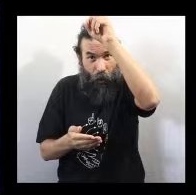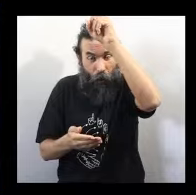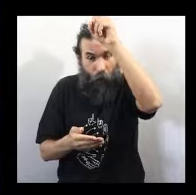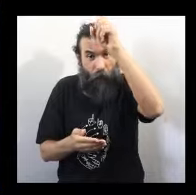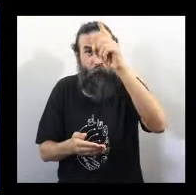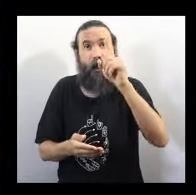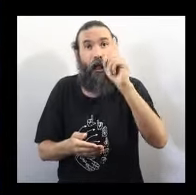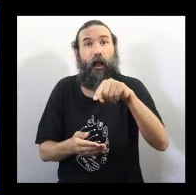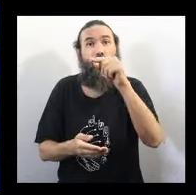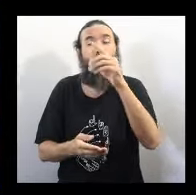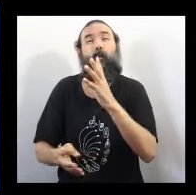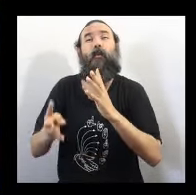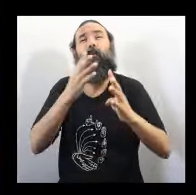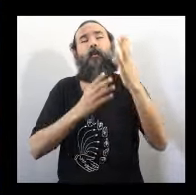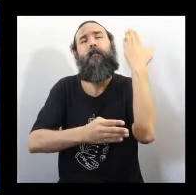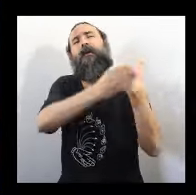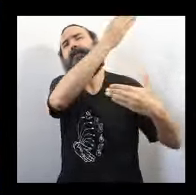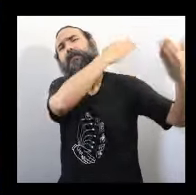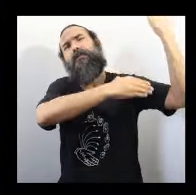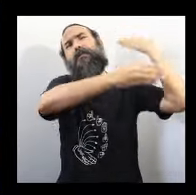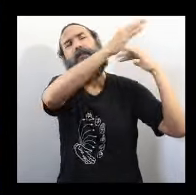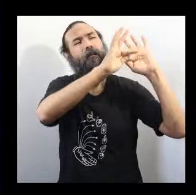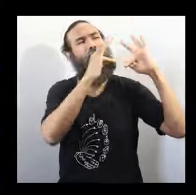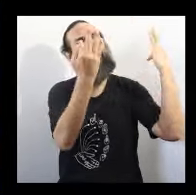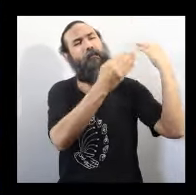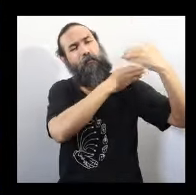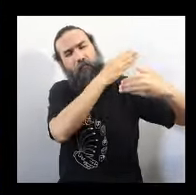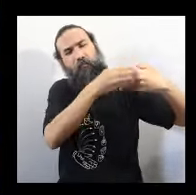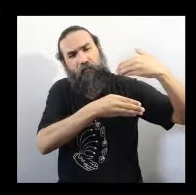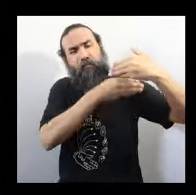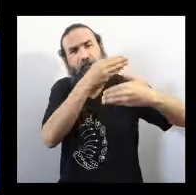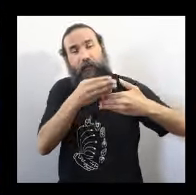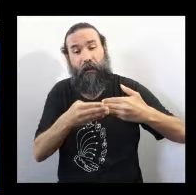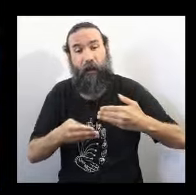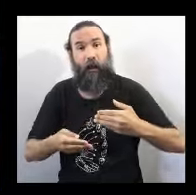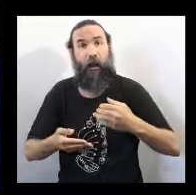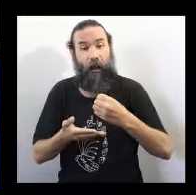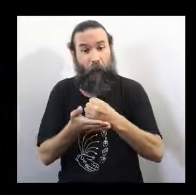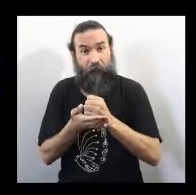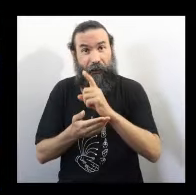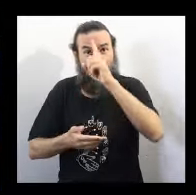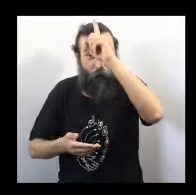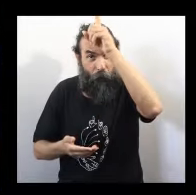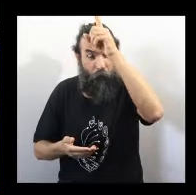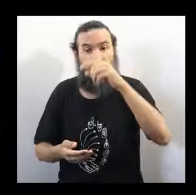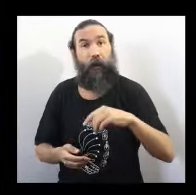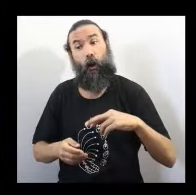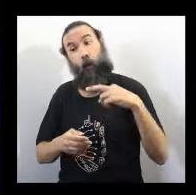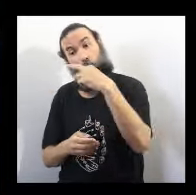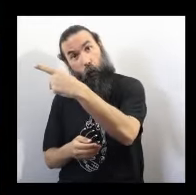caseira tem sua pesquisar são calcadas em experiência geração para geração e américa na caseira